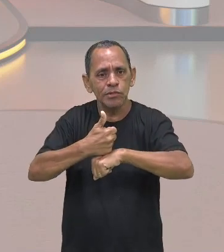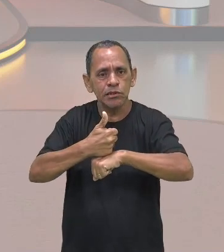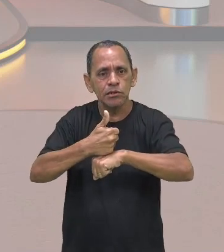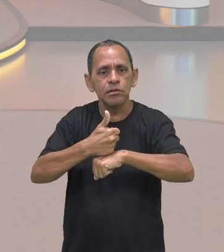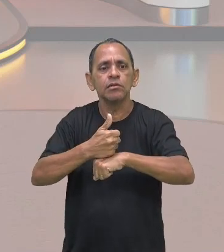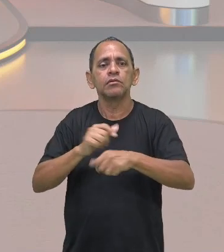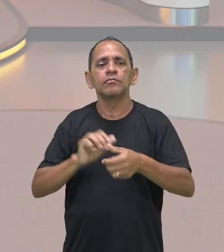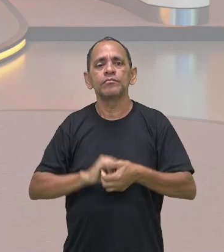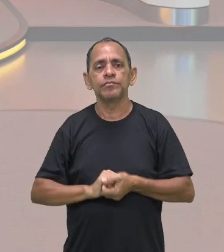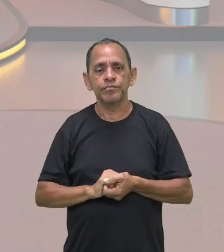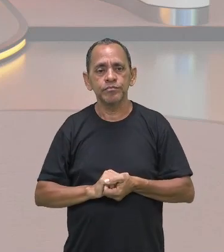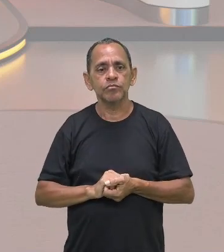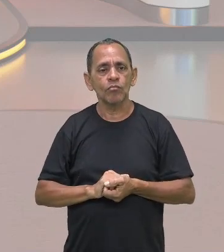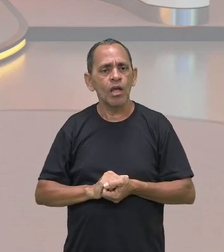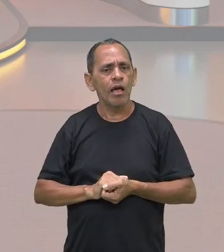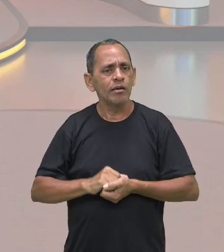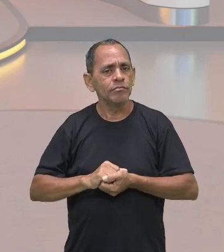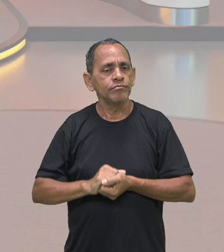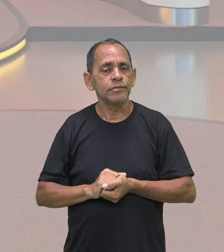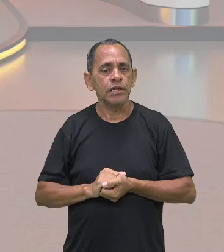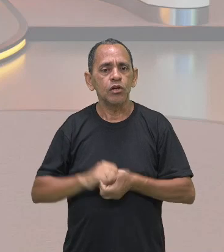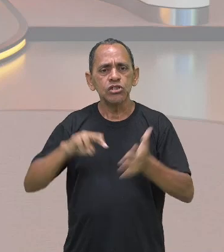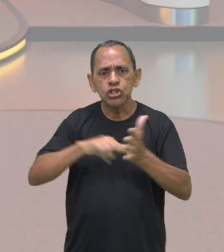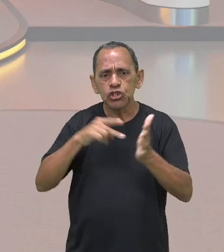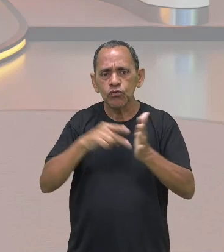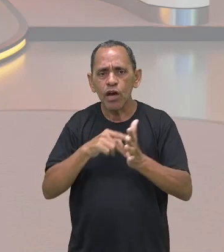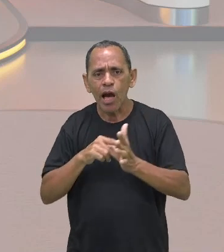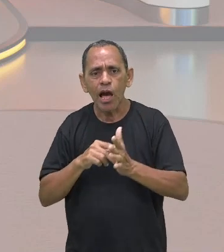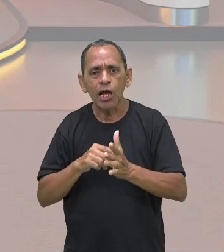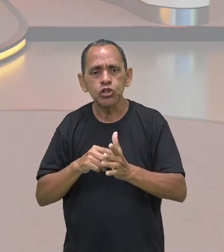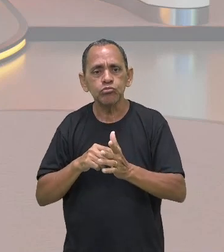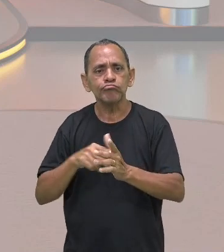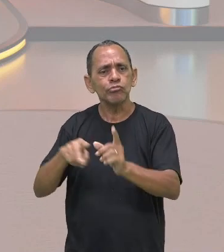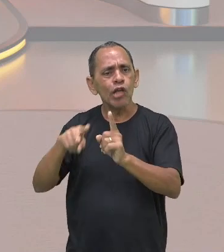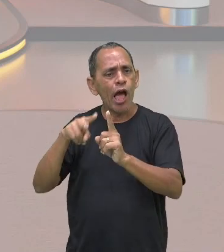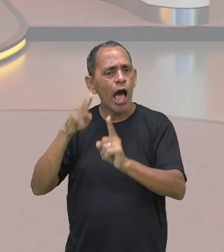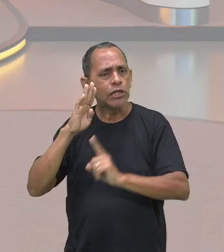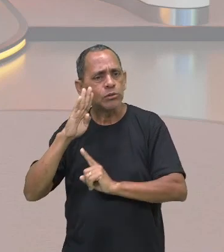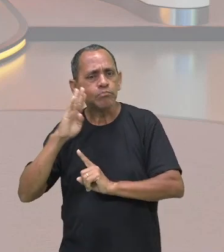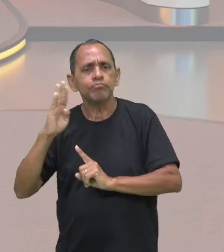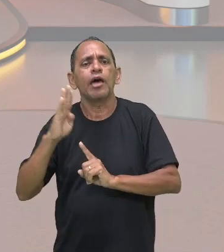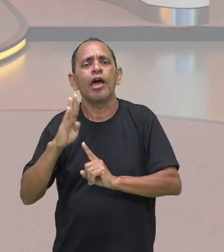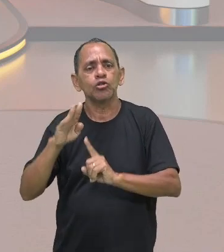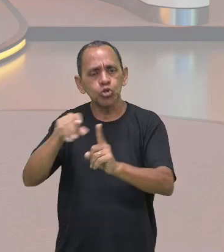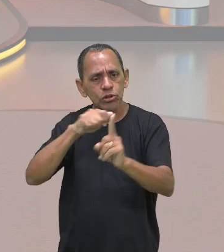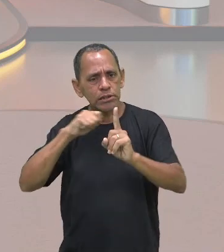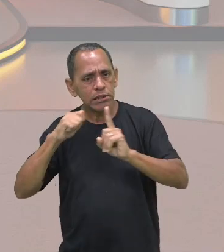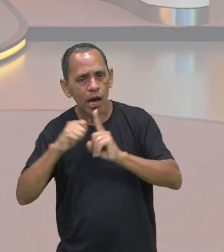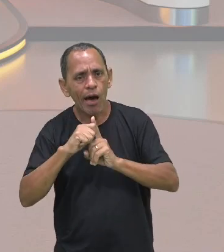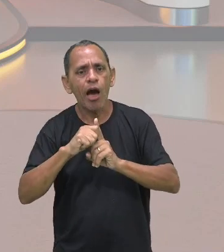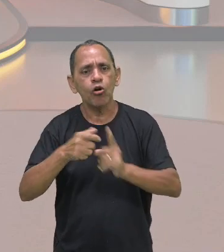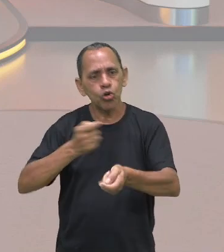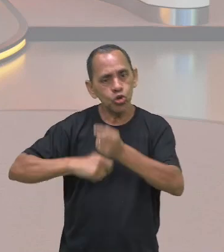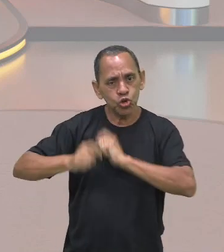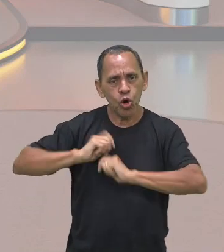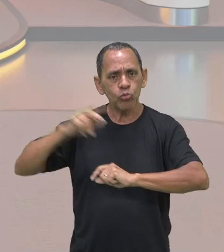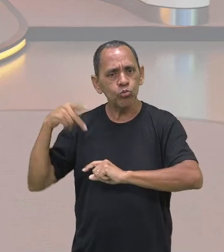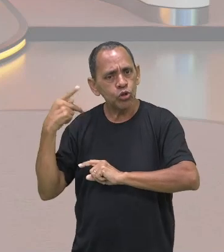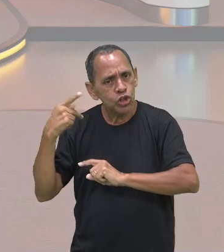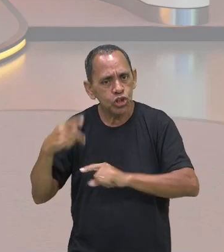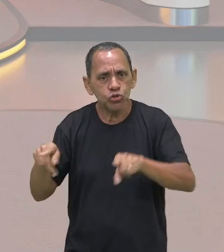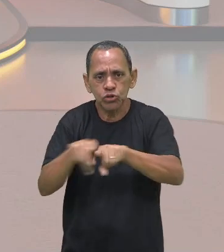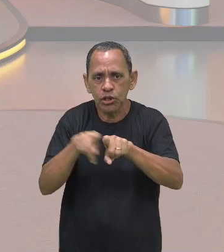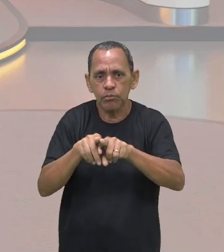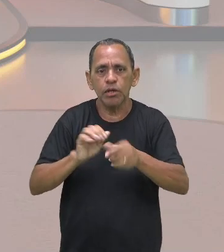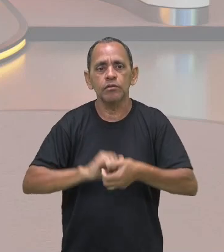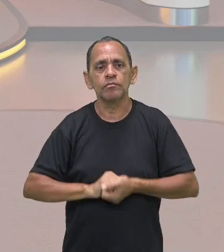colonização, tanto no seu aspecto social, quanto no seu aspecto econômico, quanto no seu aspecto político. Isso